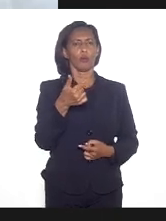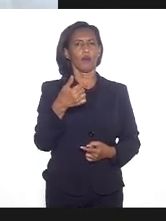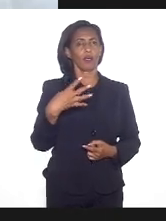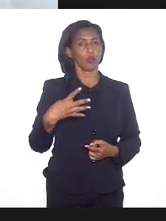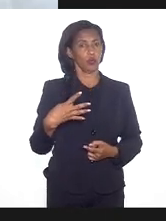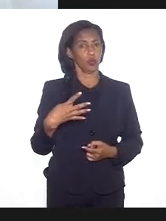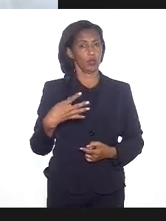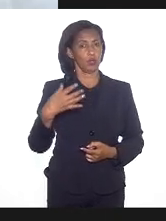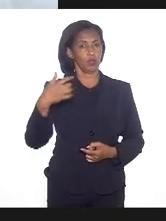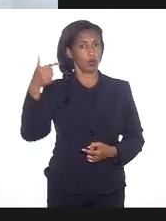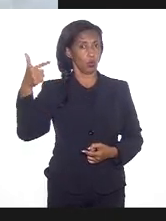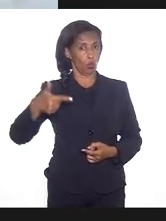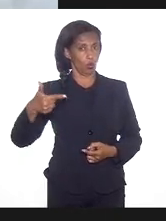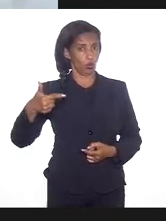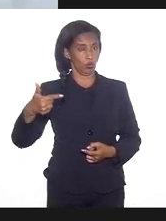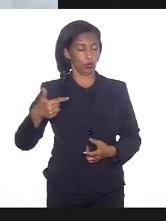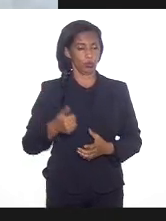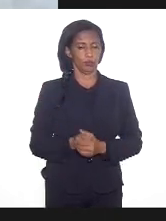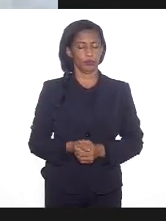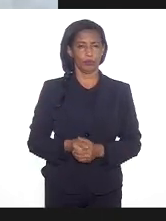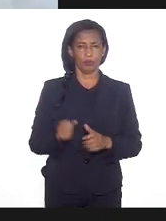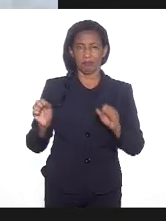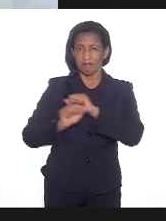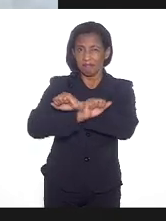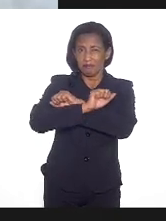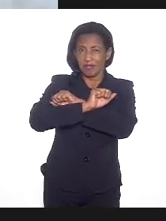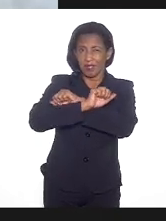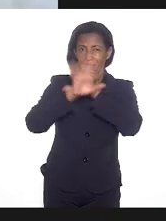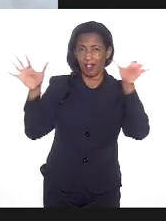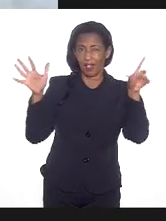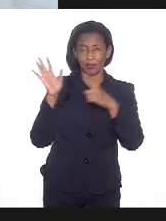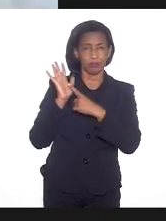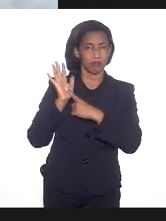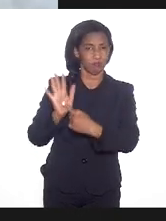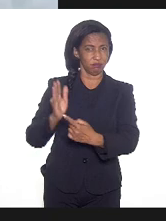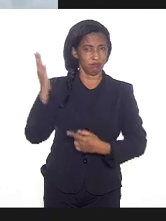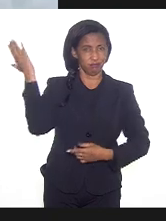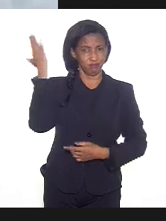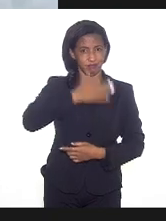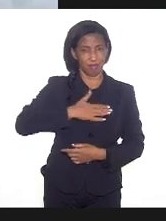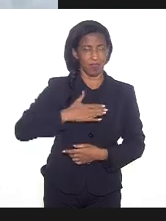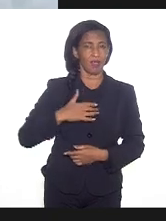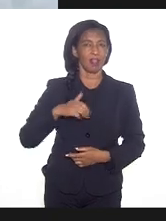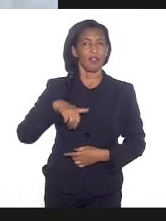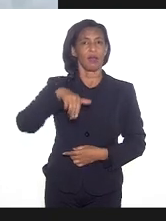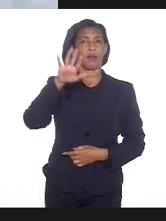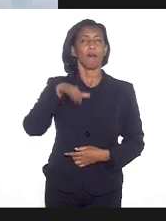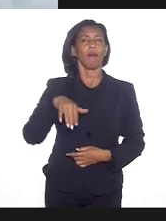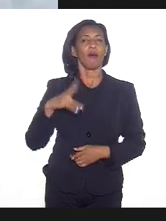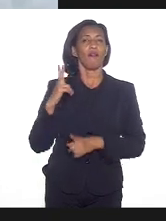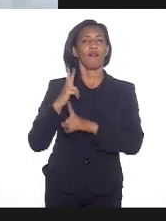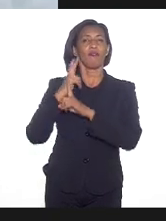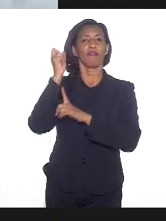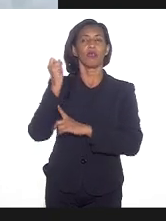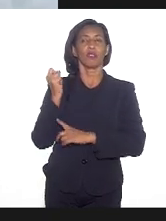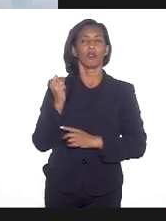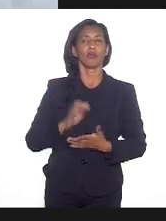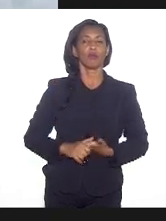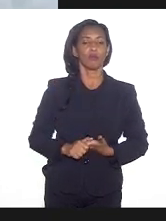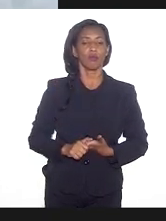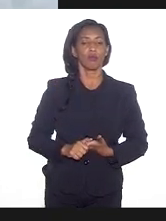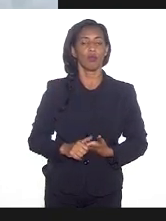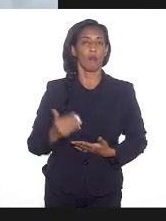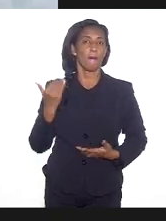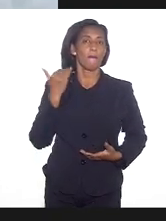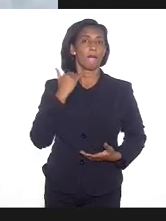Delaware 2014-2, onde fica claramente evidente que o maior beneficiário dessa operação de Delaware foi